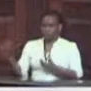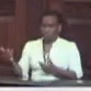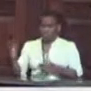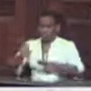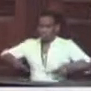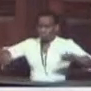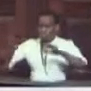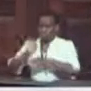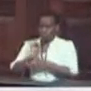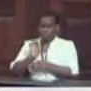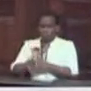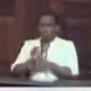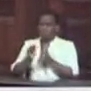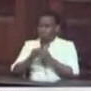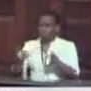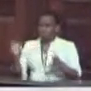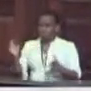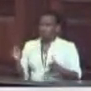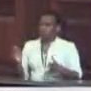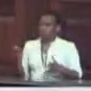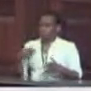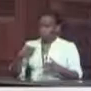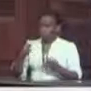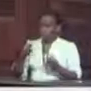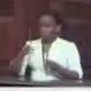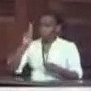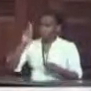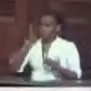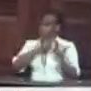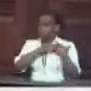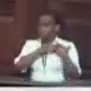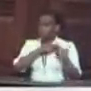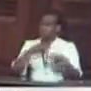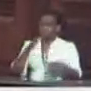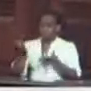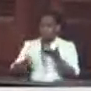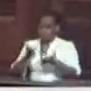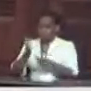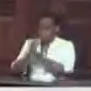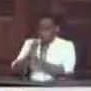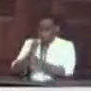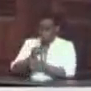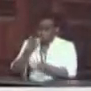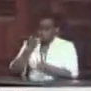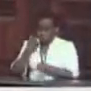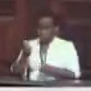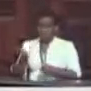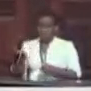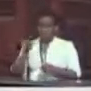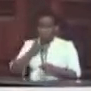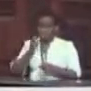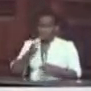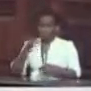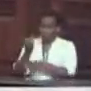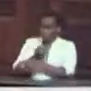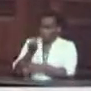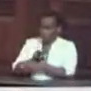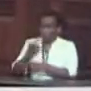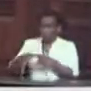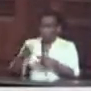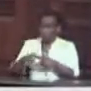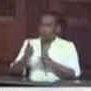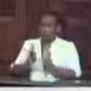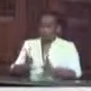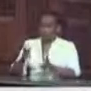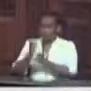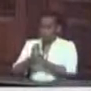janeiro na sua implantação com muita responsabilidade cuidando das contas para que nós pudéssemos suportar esse programa dentro